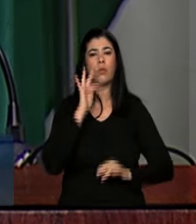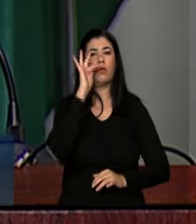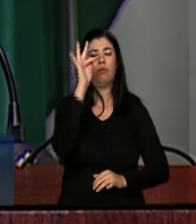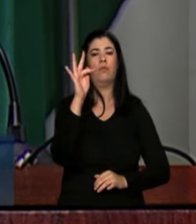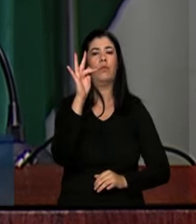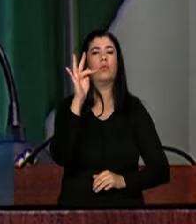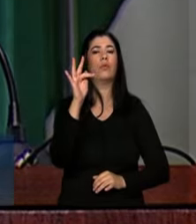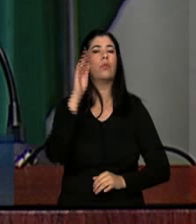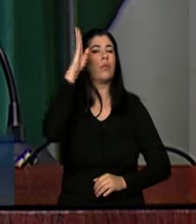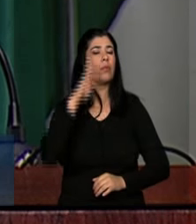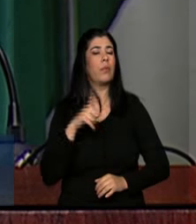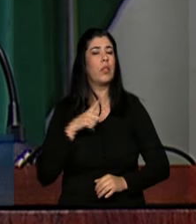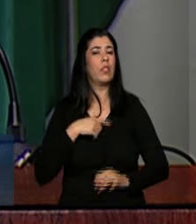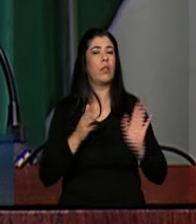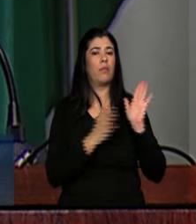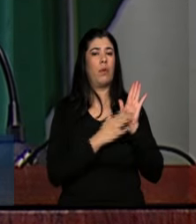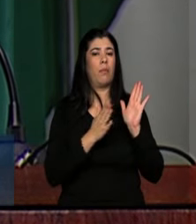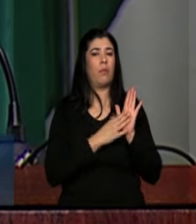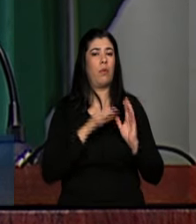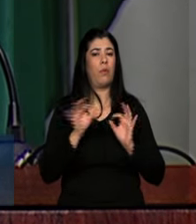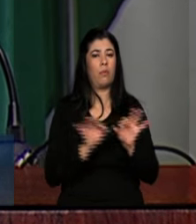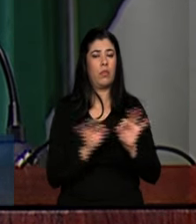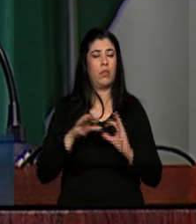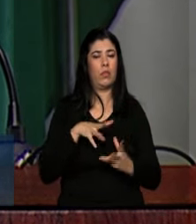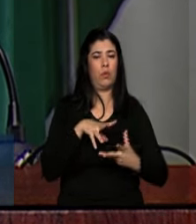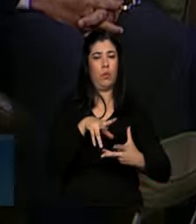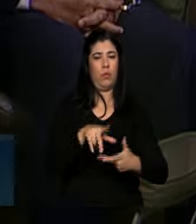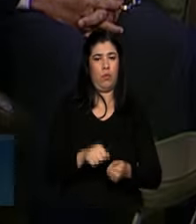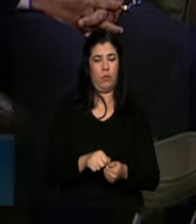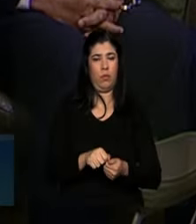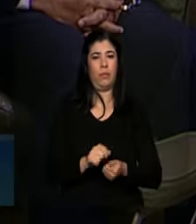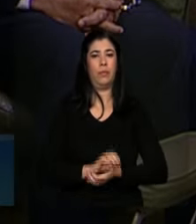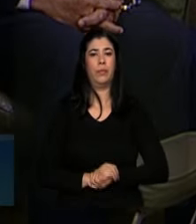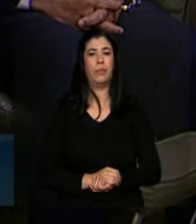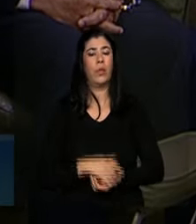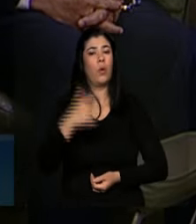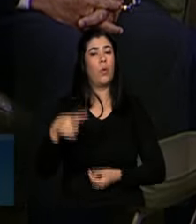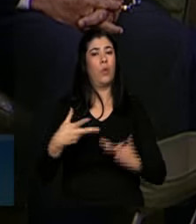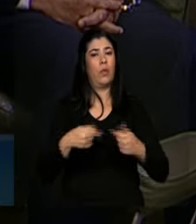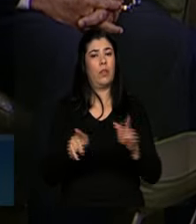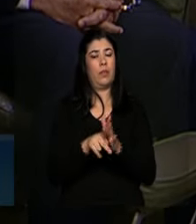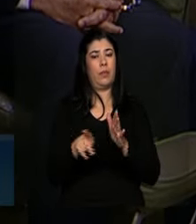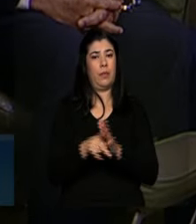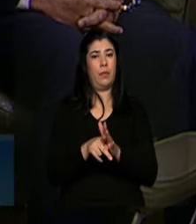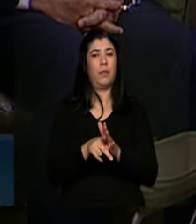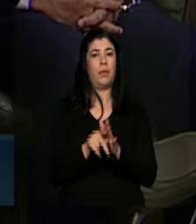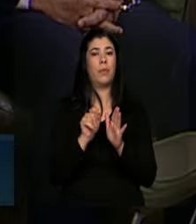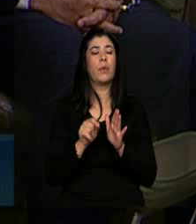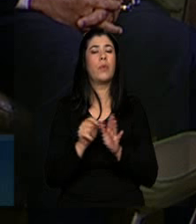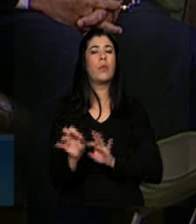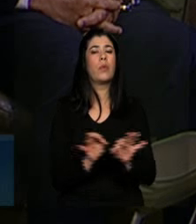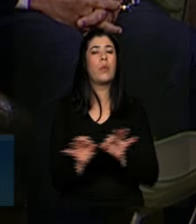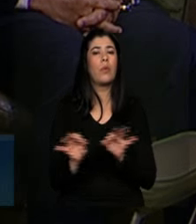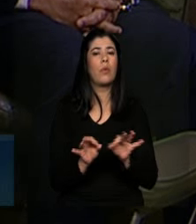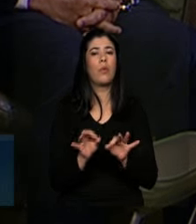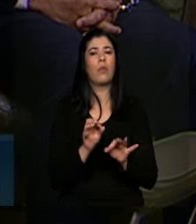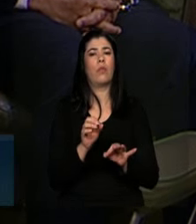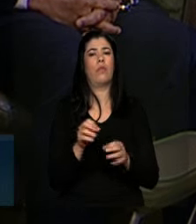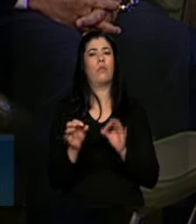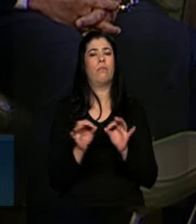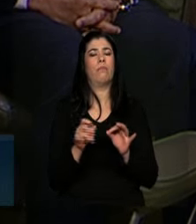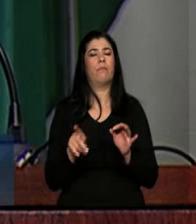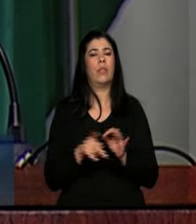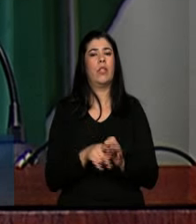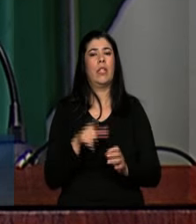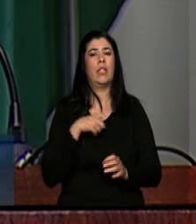que o Brasil propõe para a ordem internacional. Outra característica essencial da ordem que queremos é o